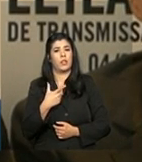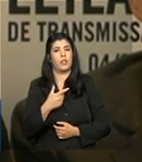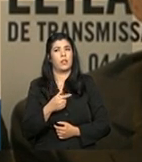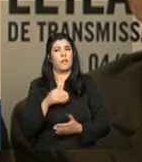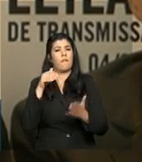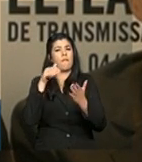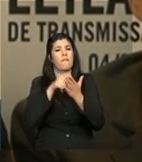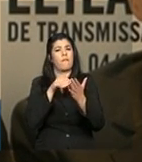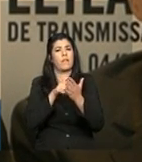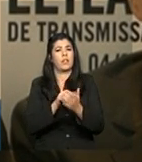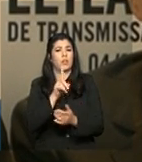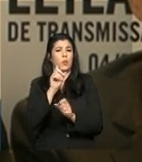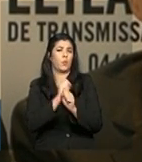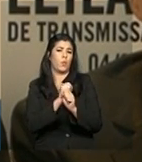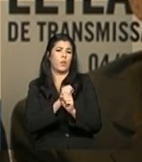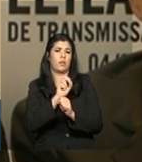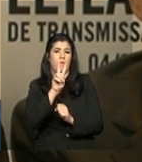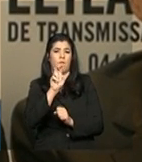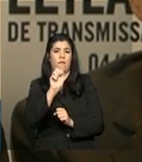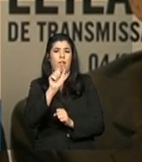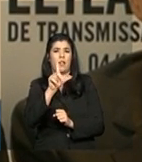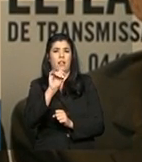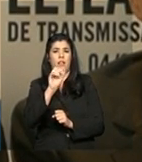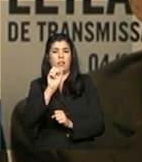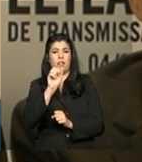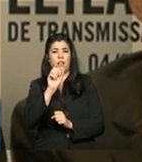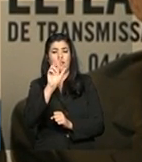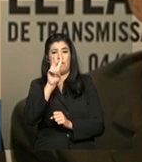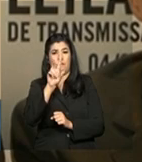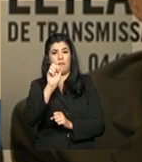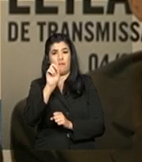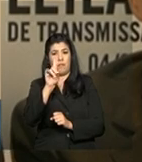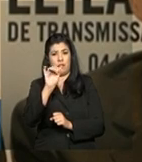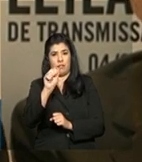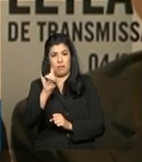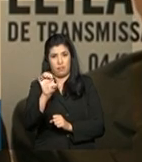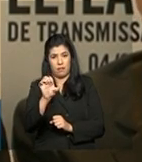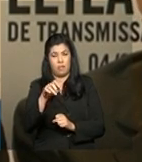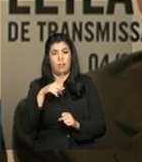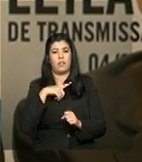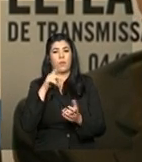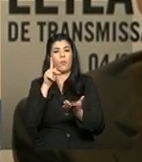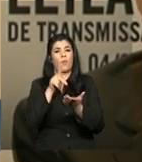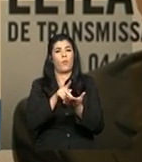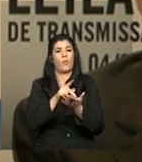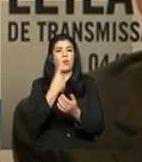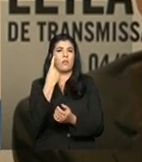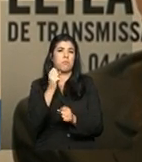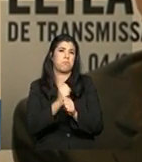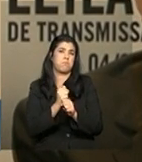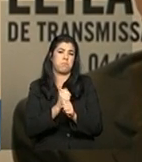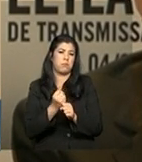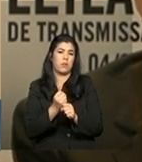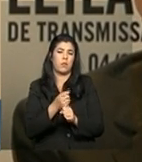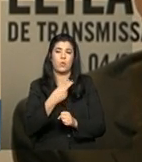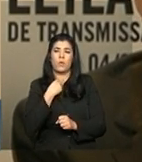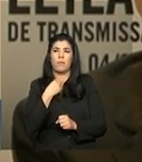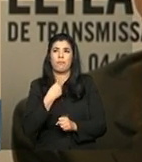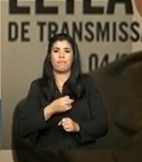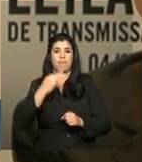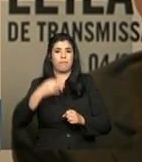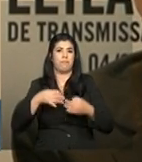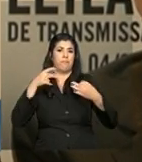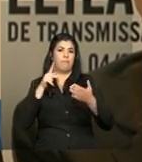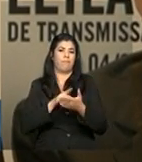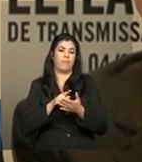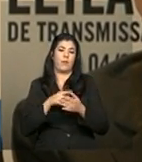validade de um ano, né? Mais ou menos um, dois anos. A gente avalia de acordo com a necessidade do mercado, não dá para ser taxativo. É um